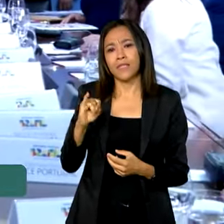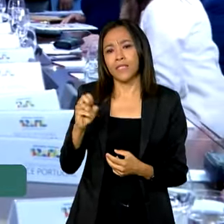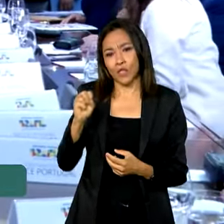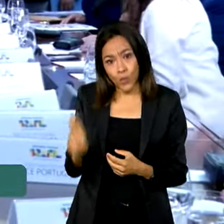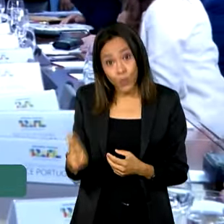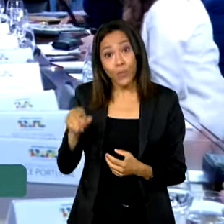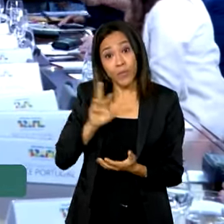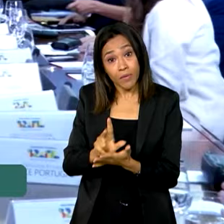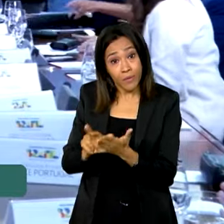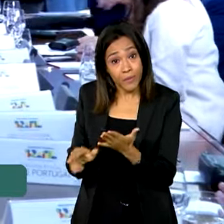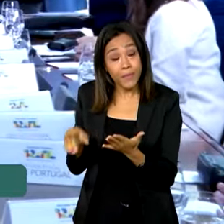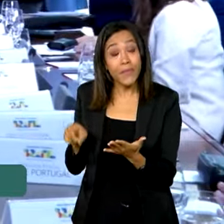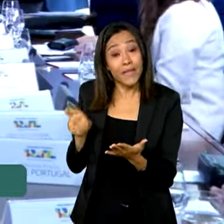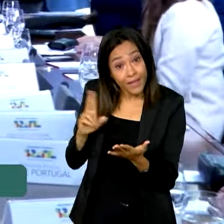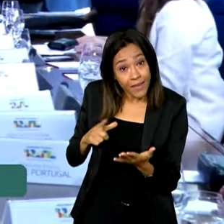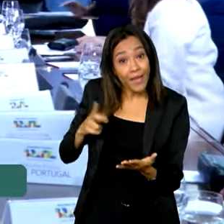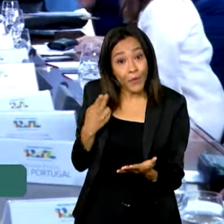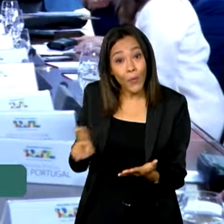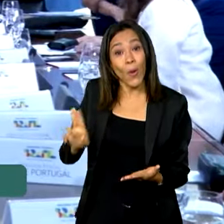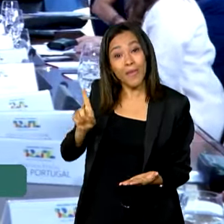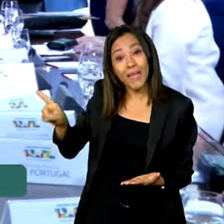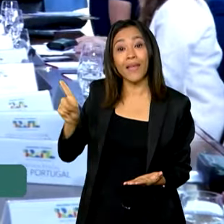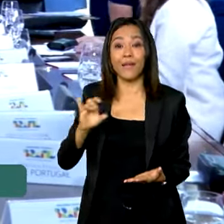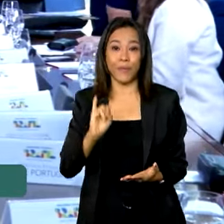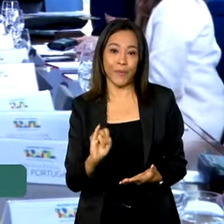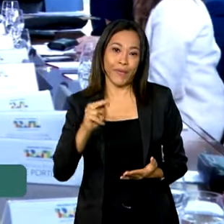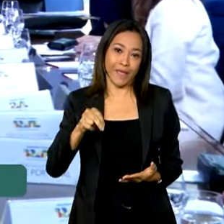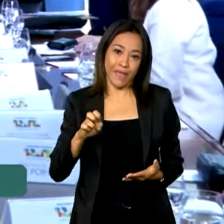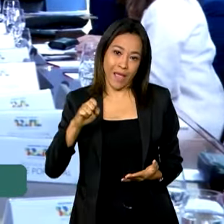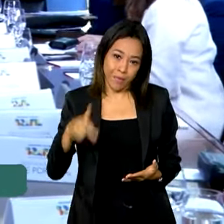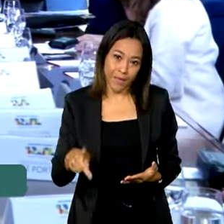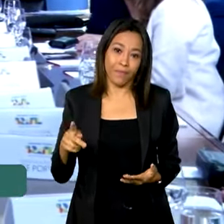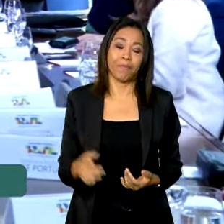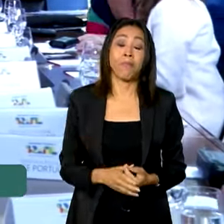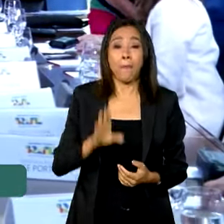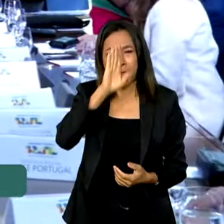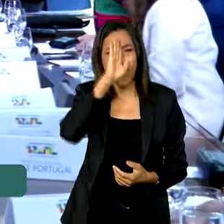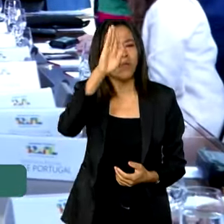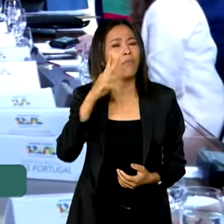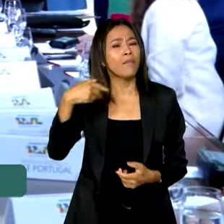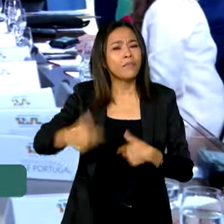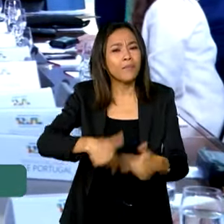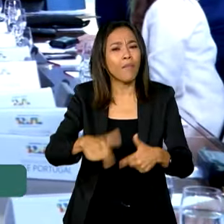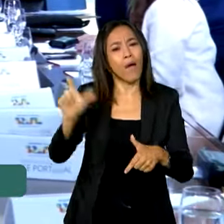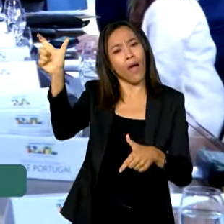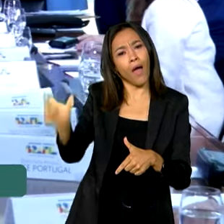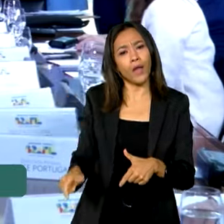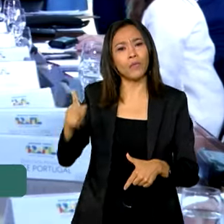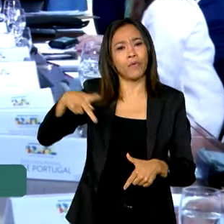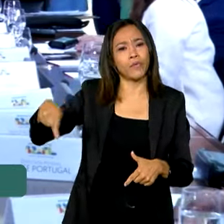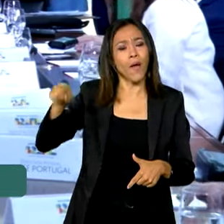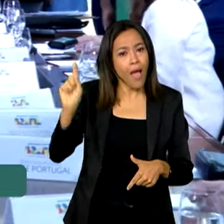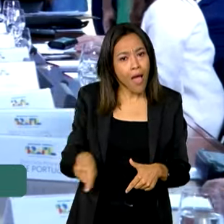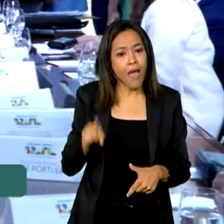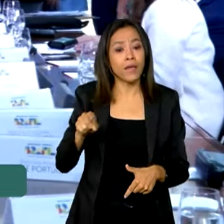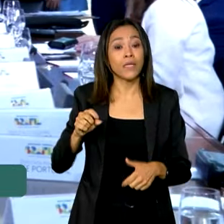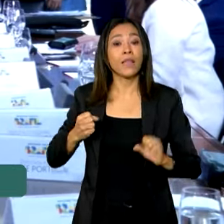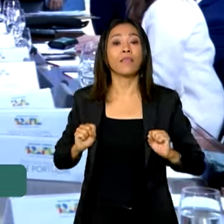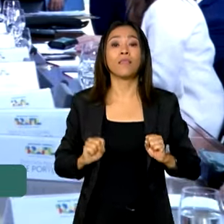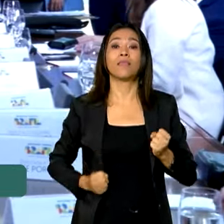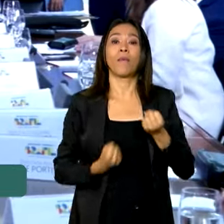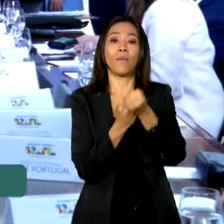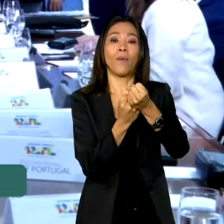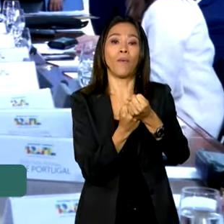que leva o nome de Anísio Teixeira. Mas o principal trabalho de Anísio Teixeira em vida foi o da defesa pela escola